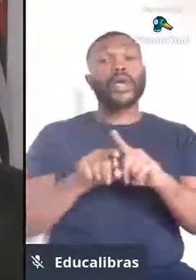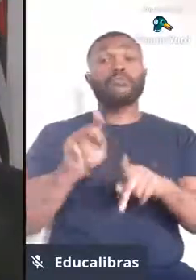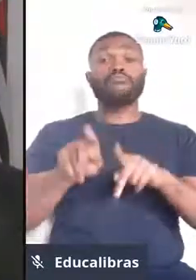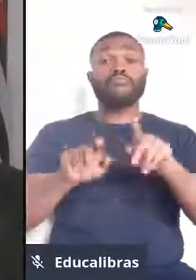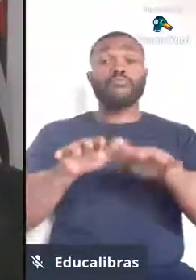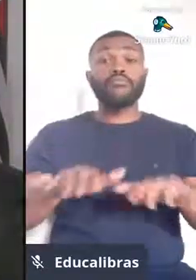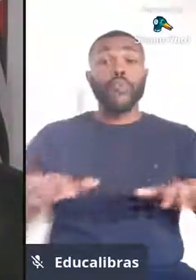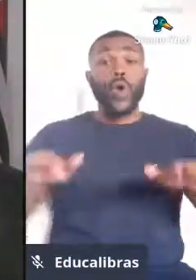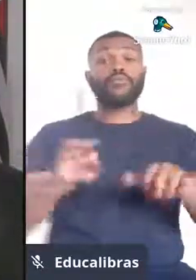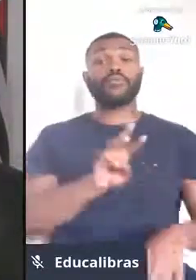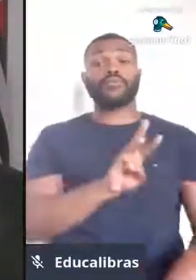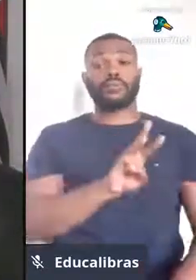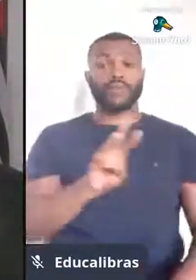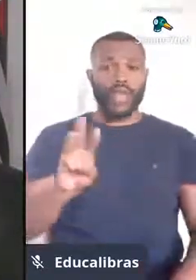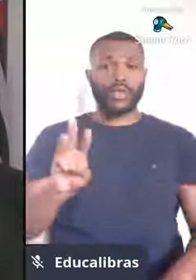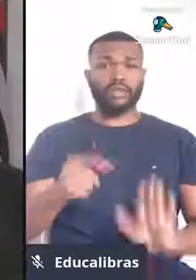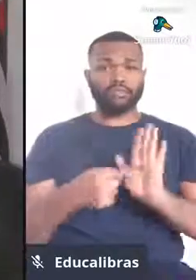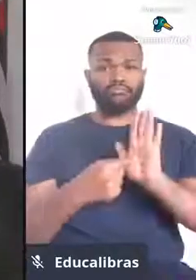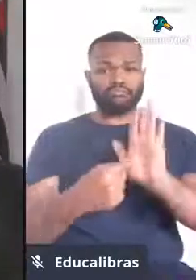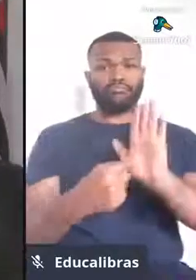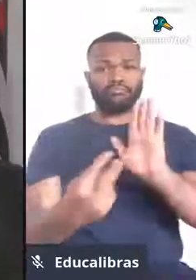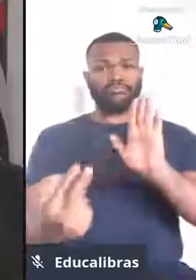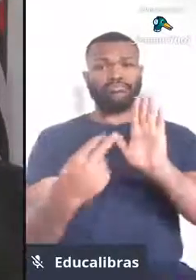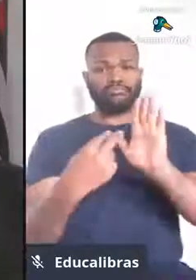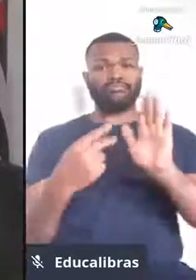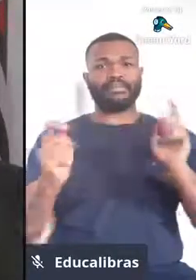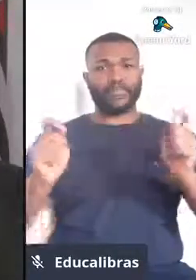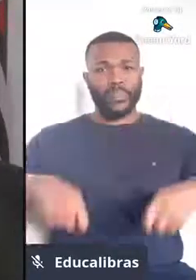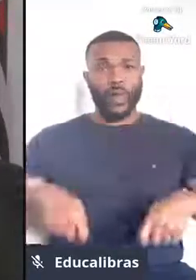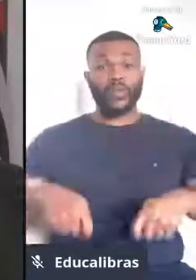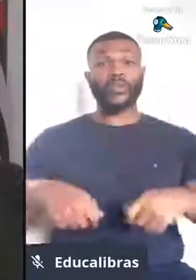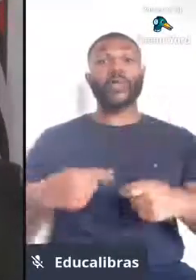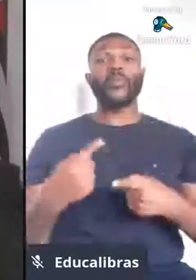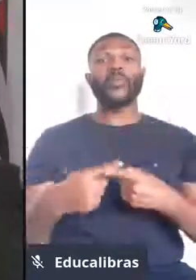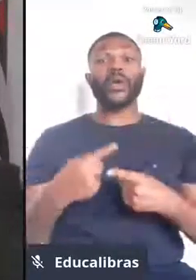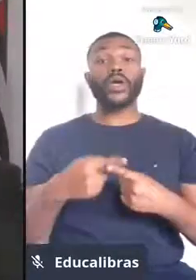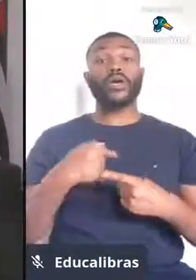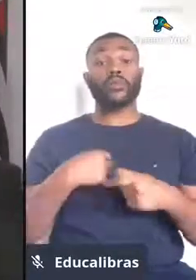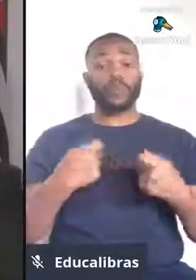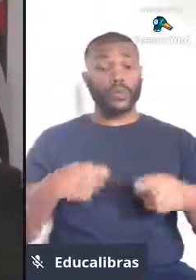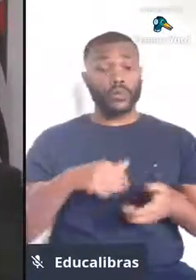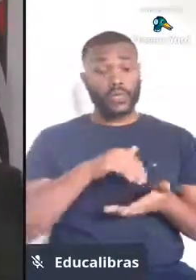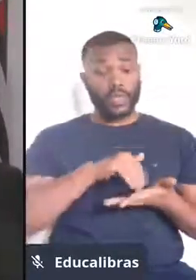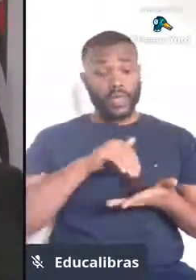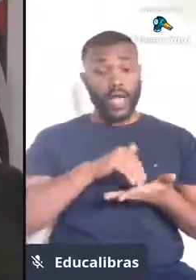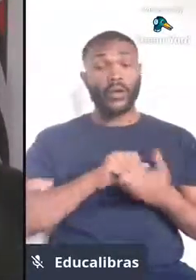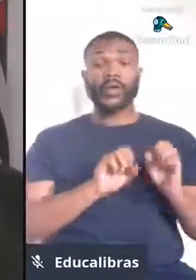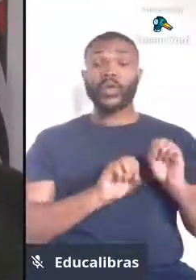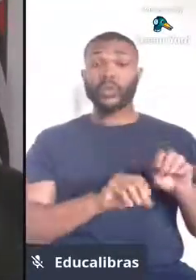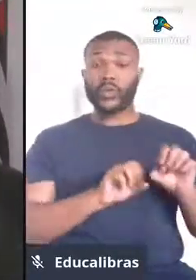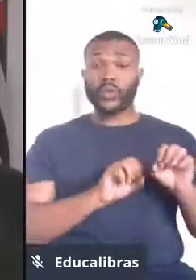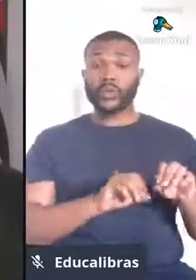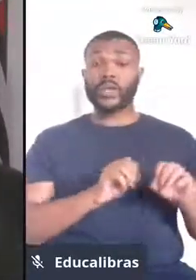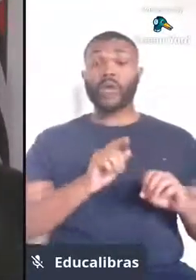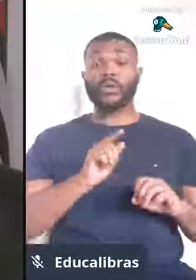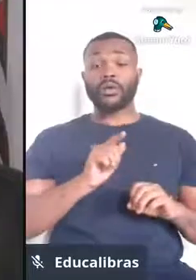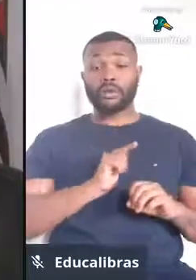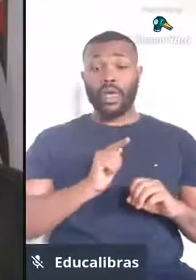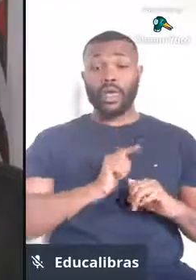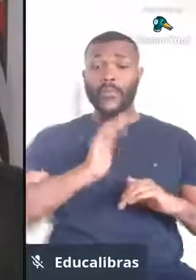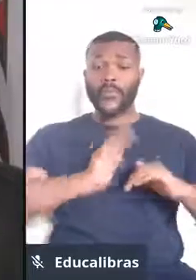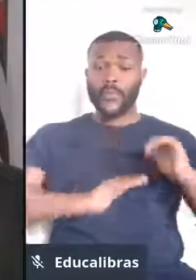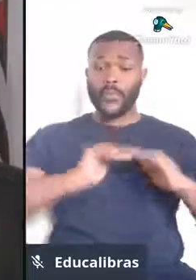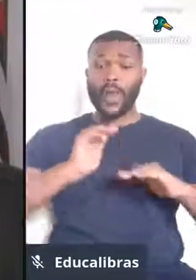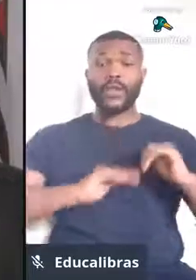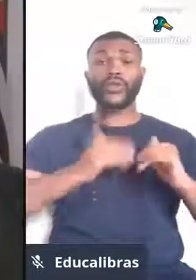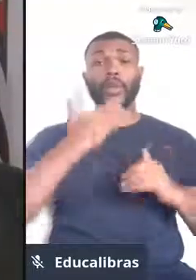semanal. Por quê? Porque eu preciso que o secretário de Educação receba facilmente as melhores práticas internacionais na área de educação,